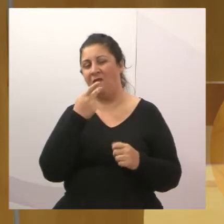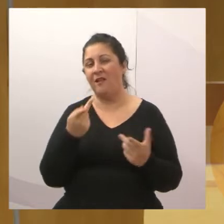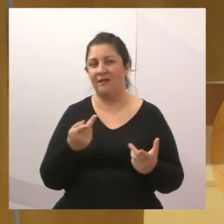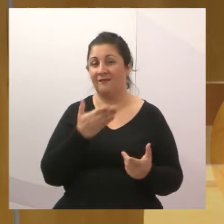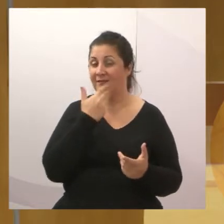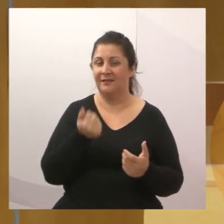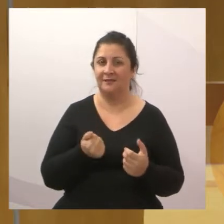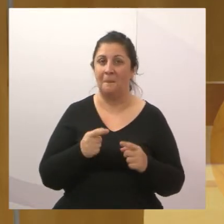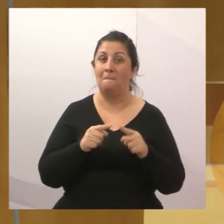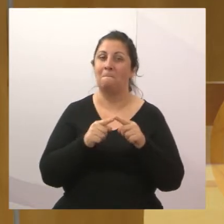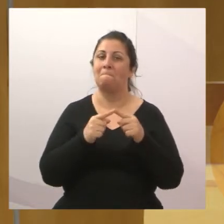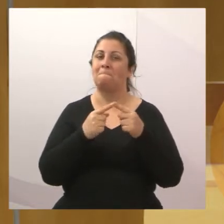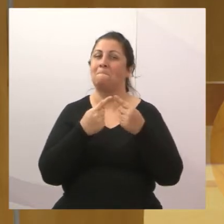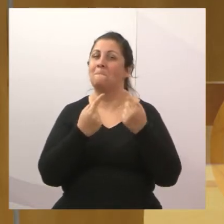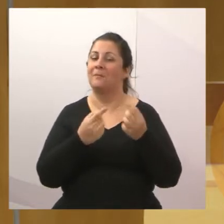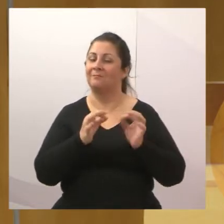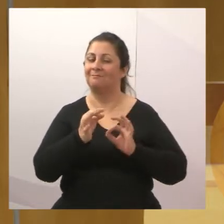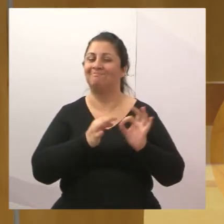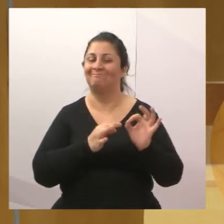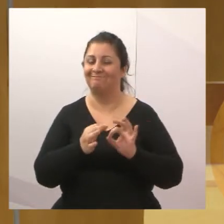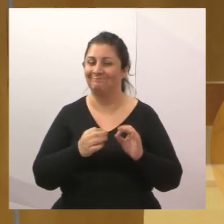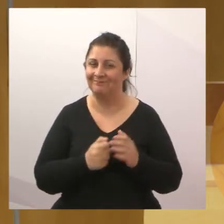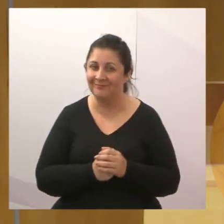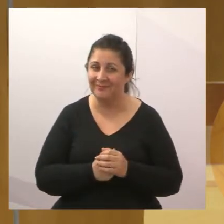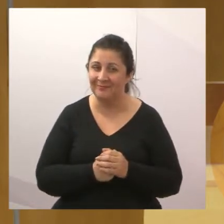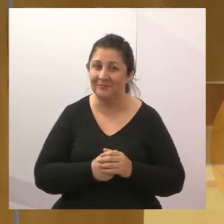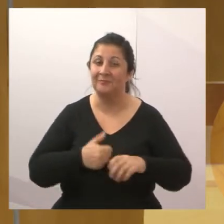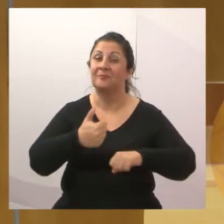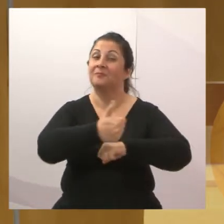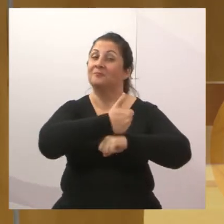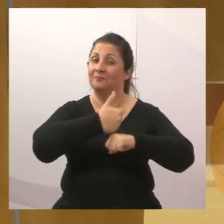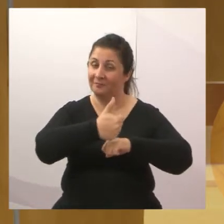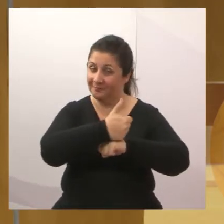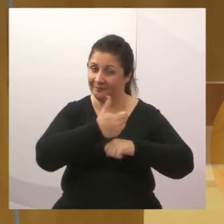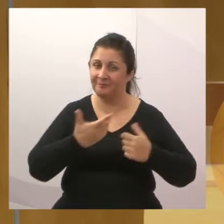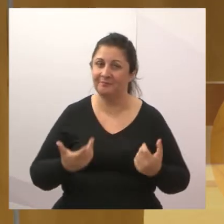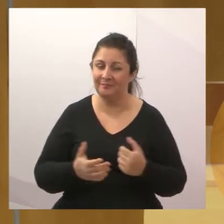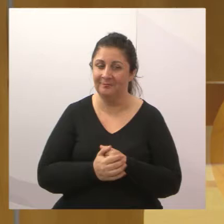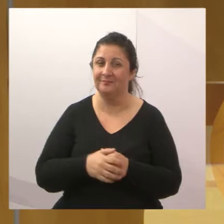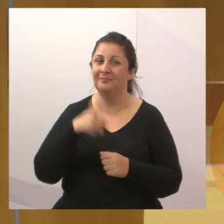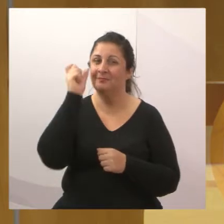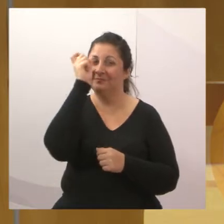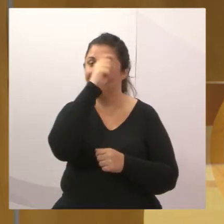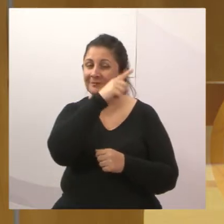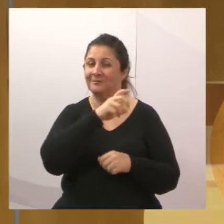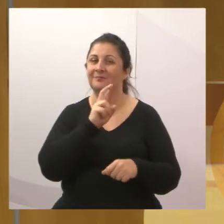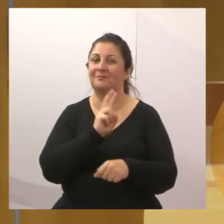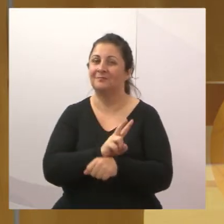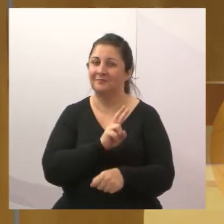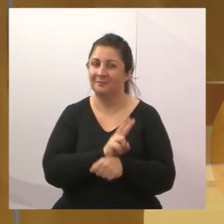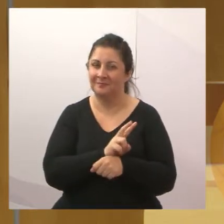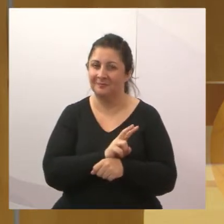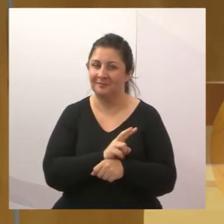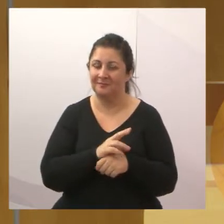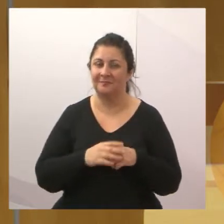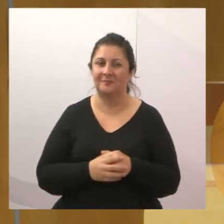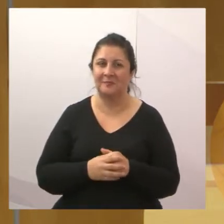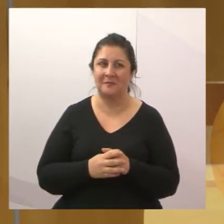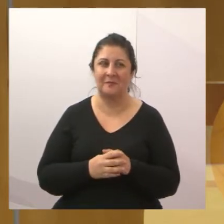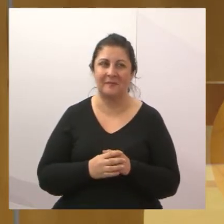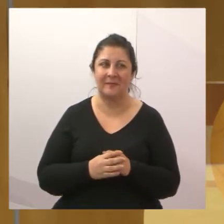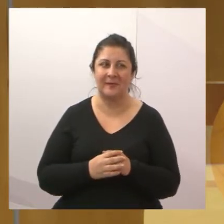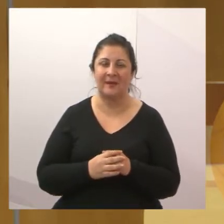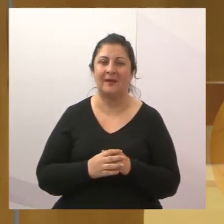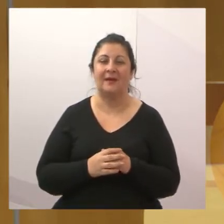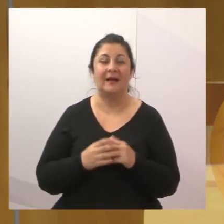O difícil é a manutenção de profissionais para atender. O difícil é a manutenção dos equipamentos, ainda mais na questão